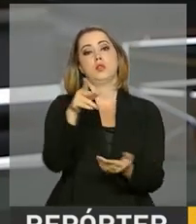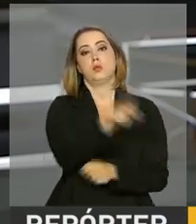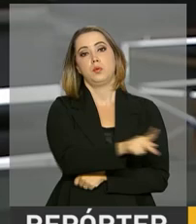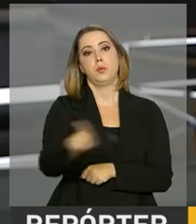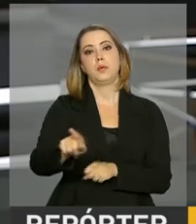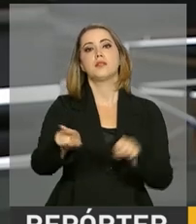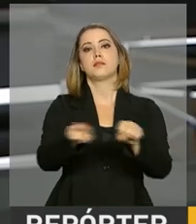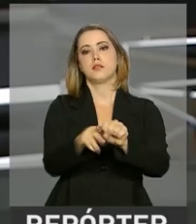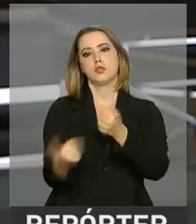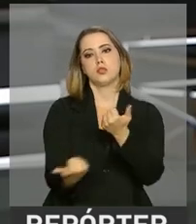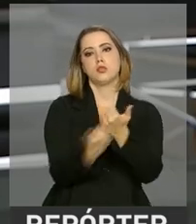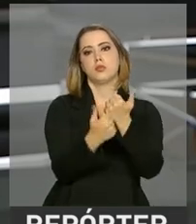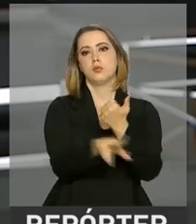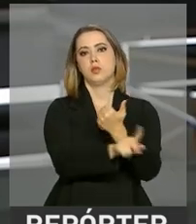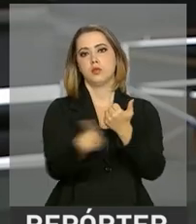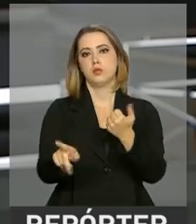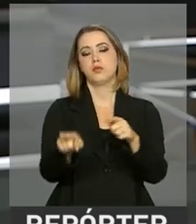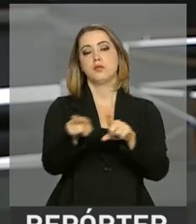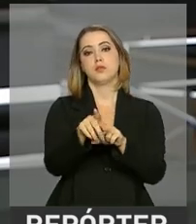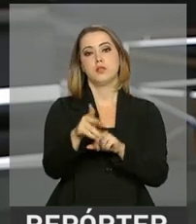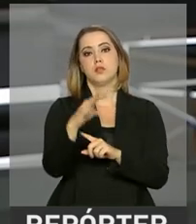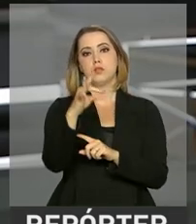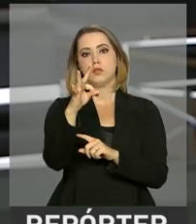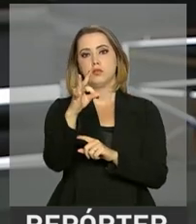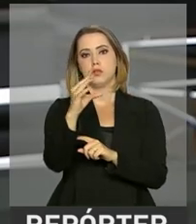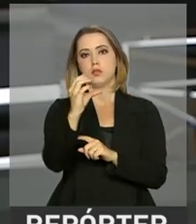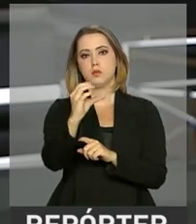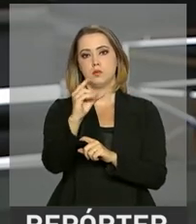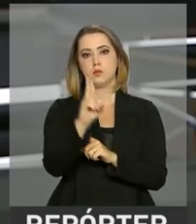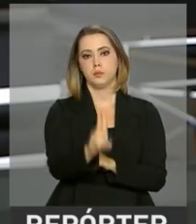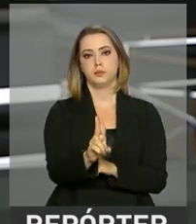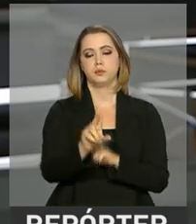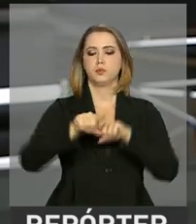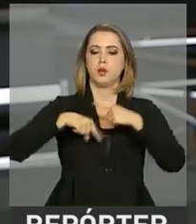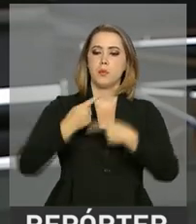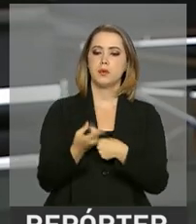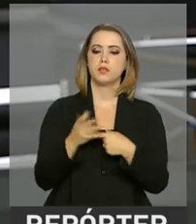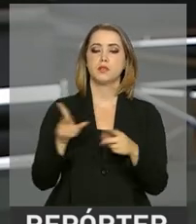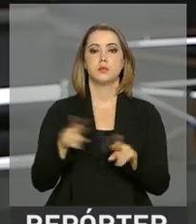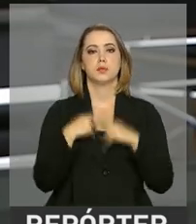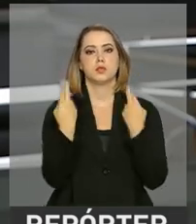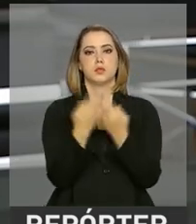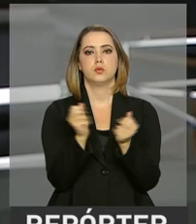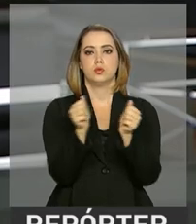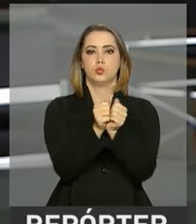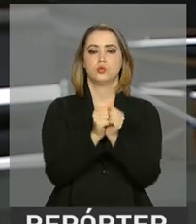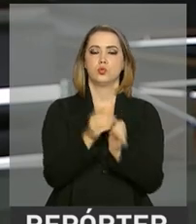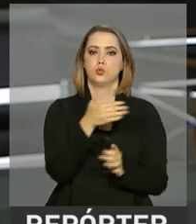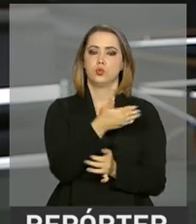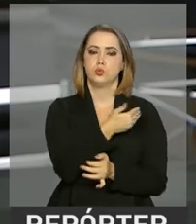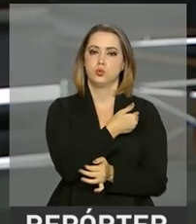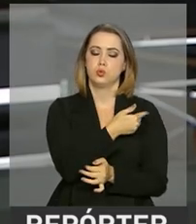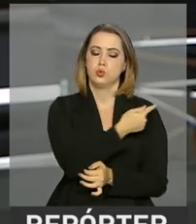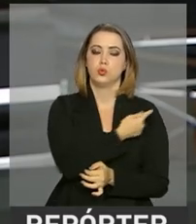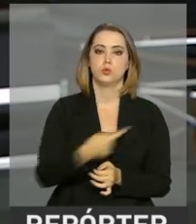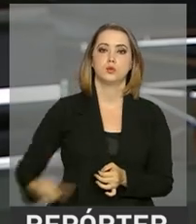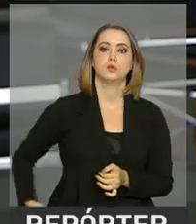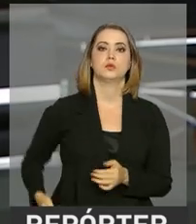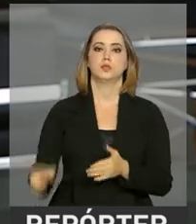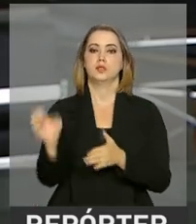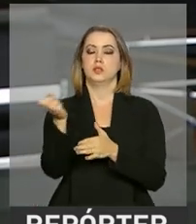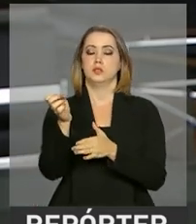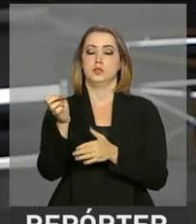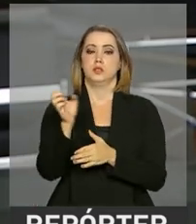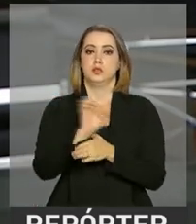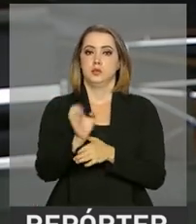de Contas da União. Mas logo depois, ele se reuniu com os governadores de Rio de Janeiro, Rio Grande do Sul e Minas Gerais para discutir